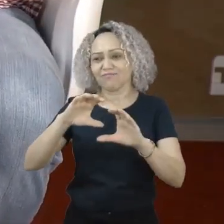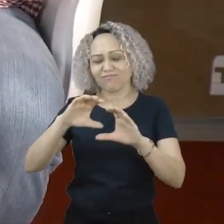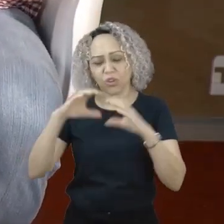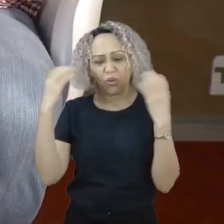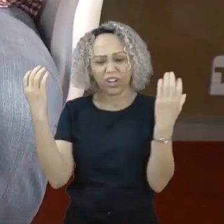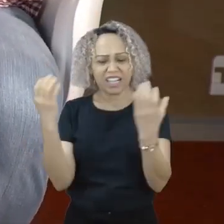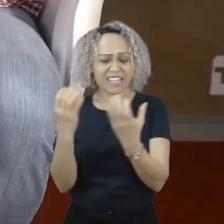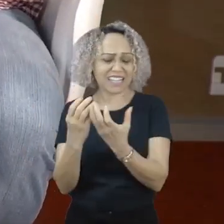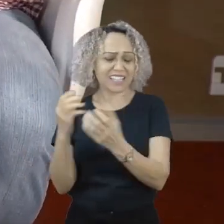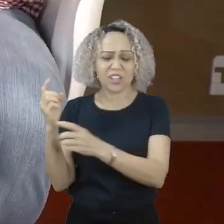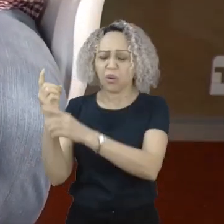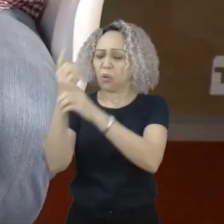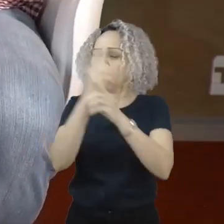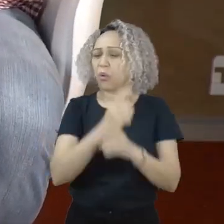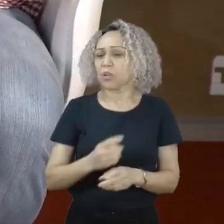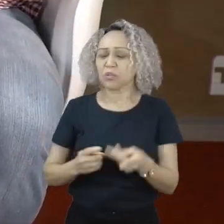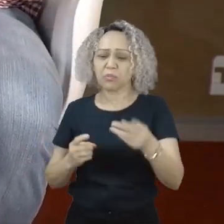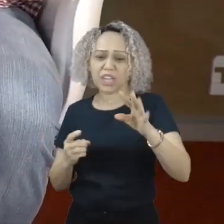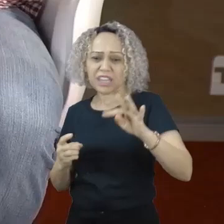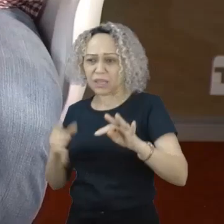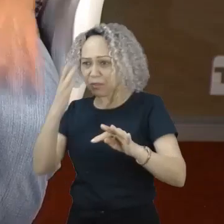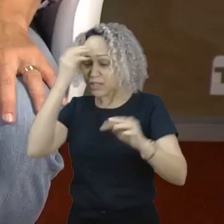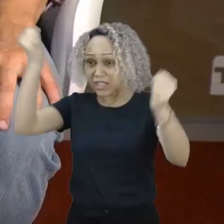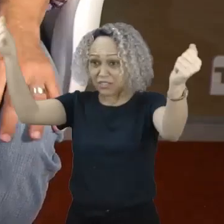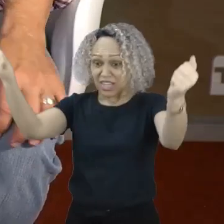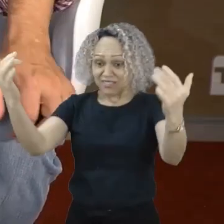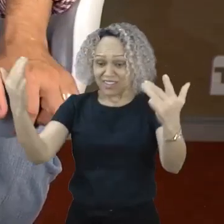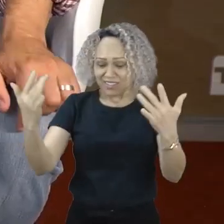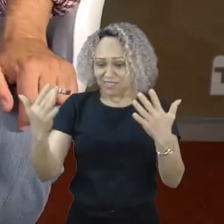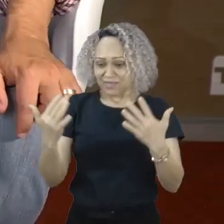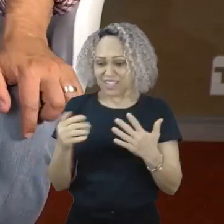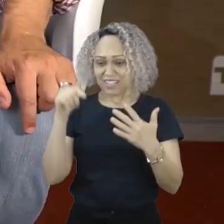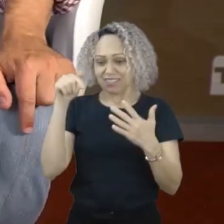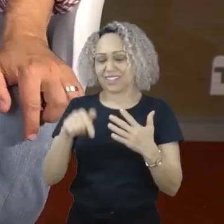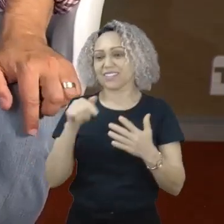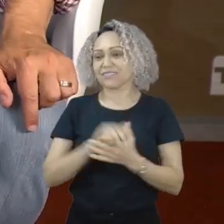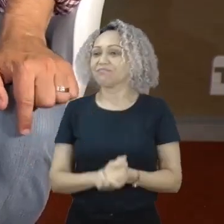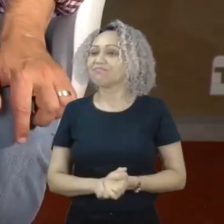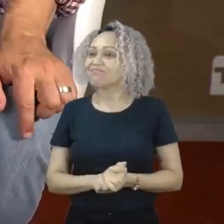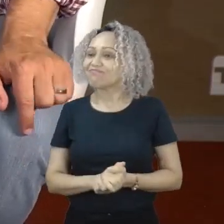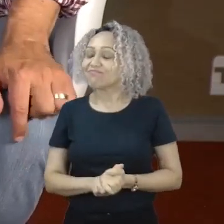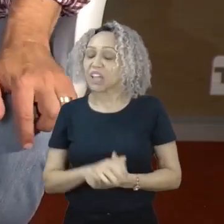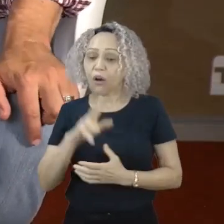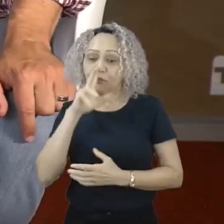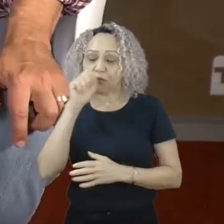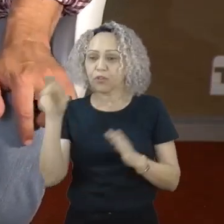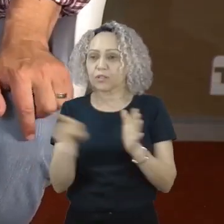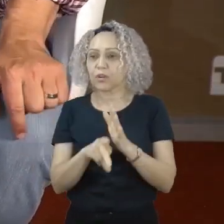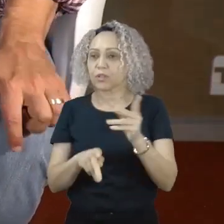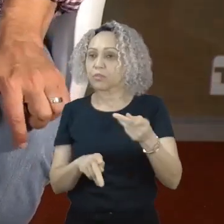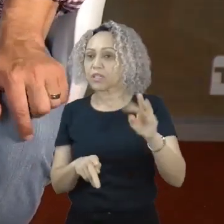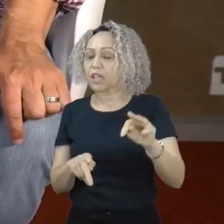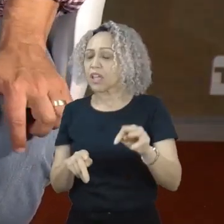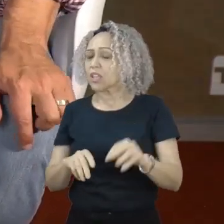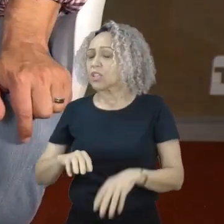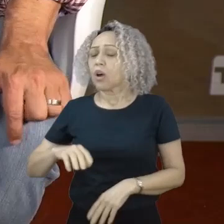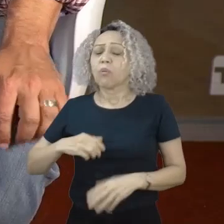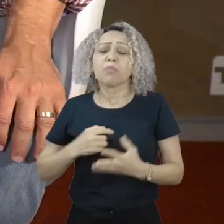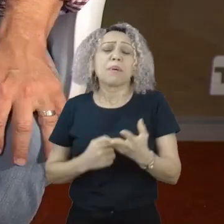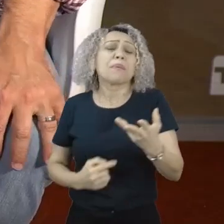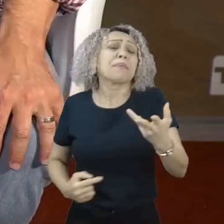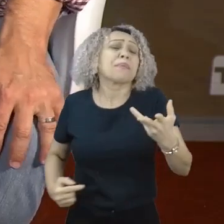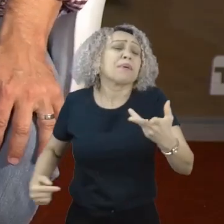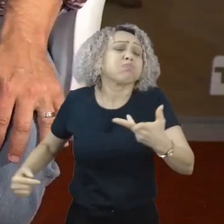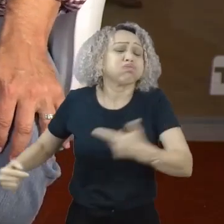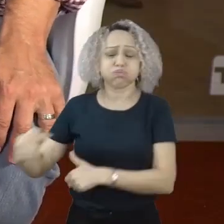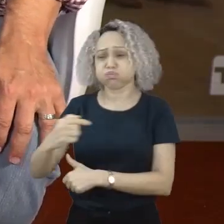grande, cidade pequena, cidade média, em cada região, mostrando a força do PT. É isso, são milhares de militantes, né, pré-candidatos aqui presentes